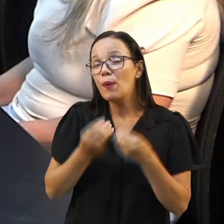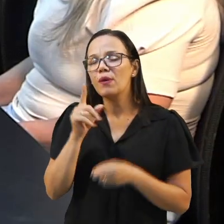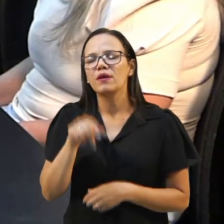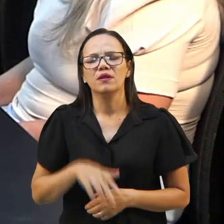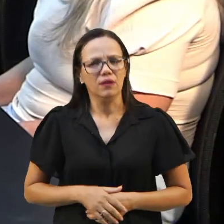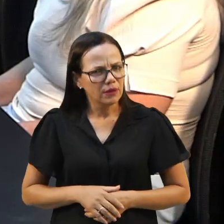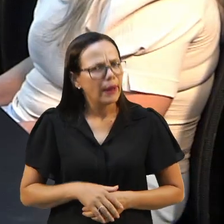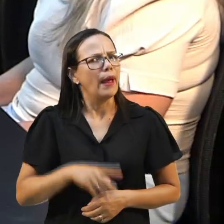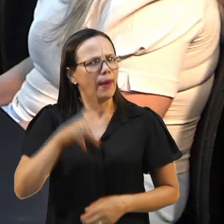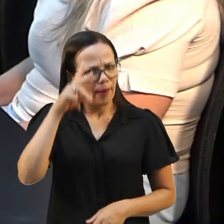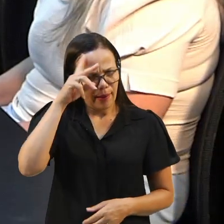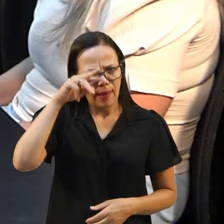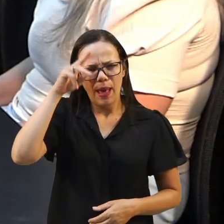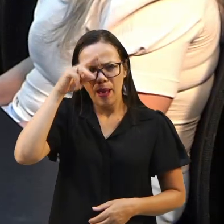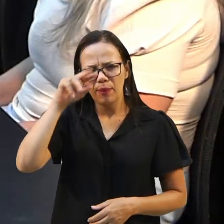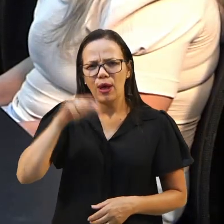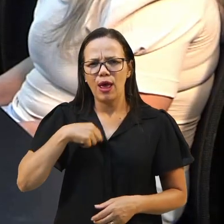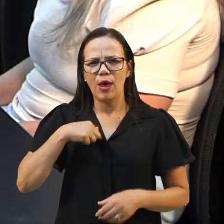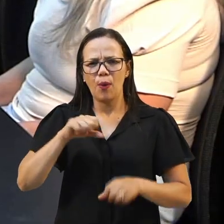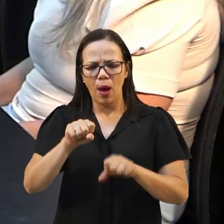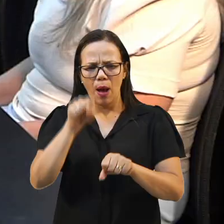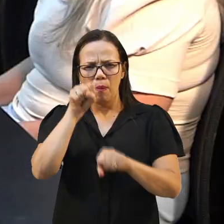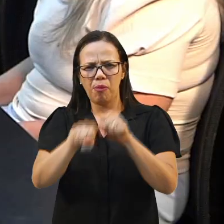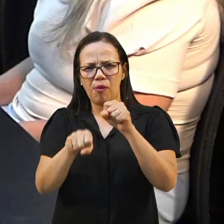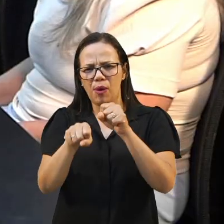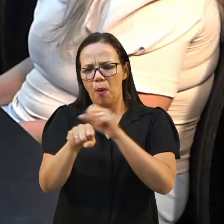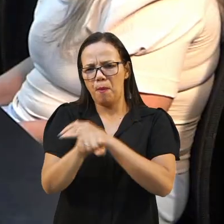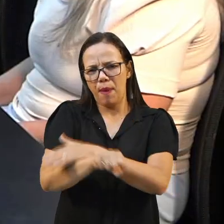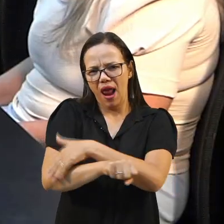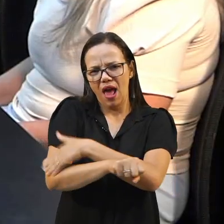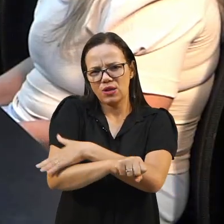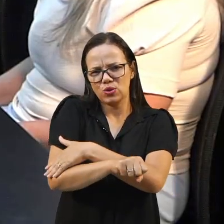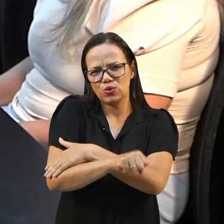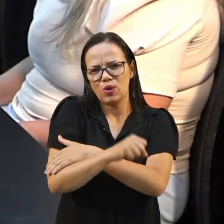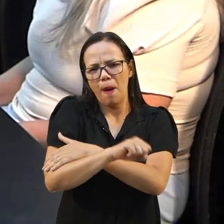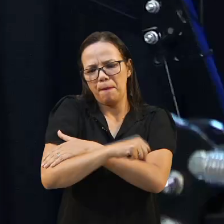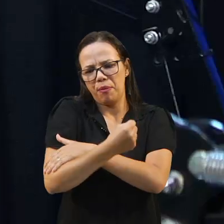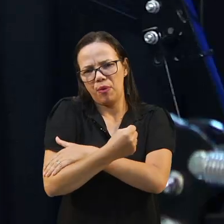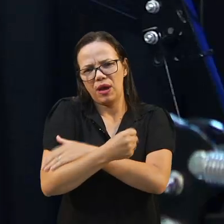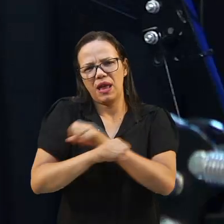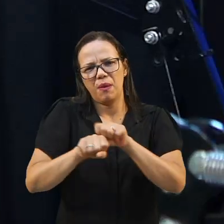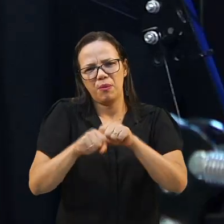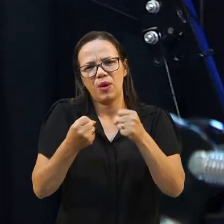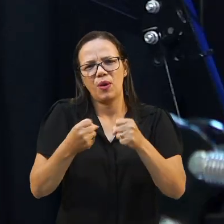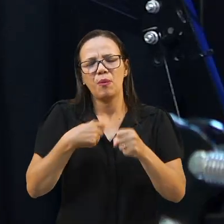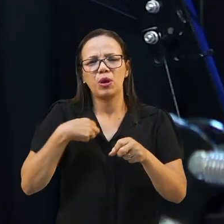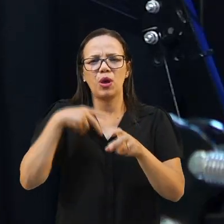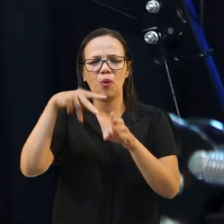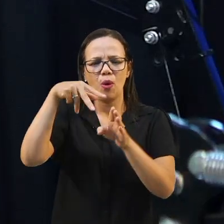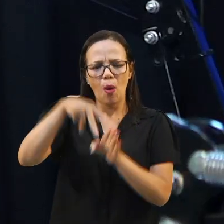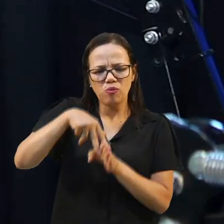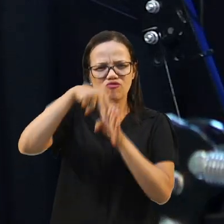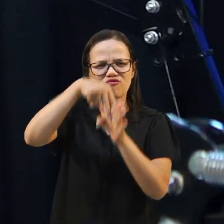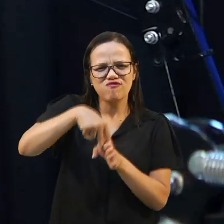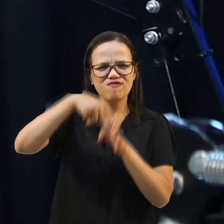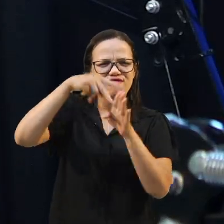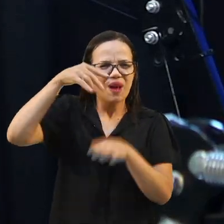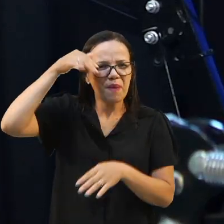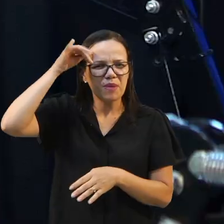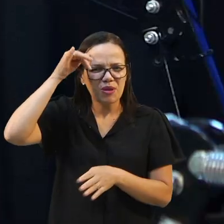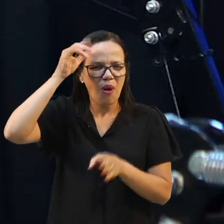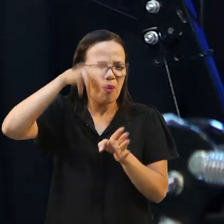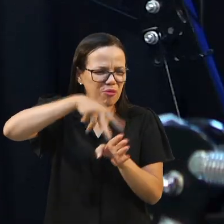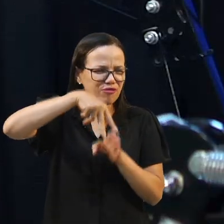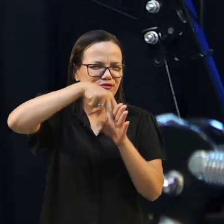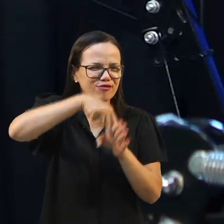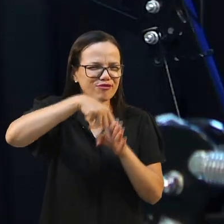das brincadeiras da fazenda, quebrei o braço numa brincadeira dessa de montar em bezerro, essas